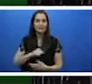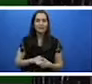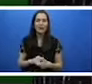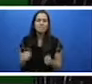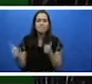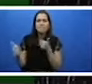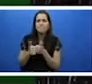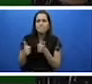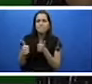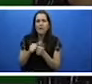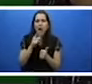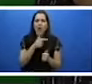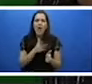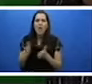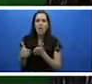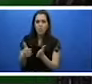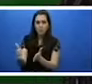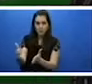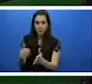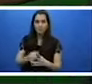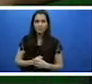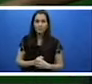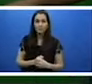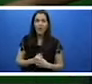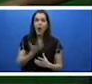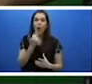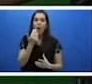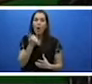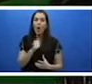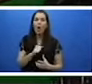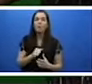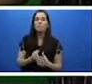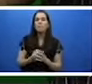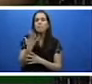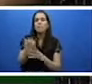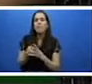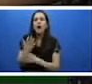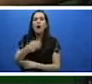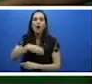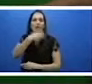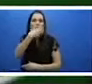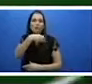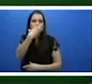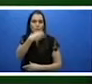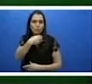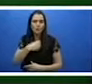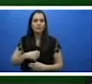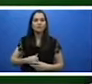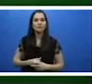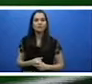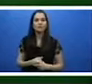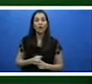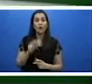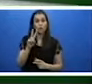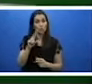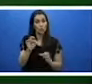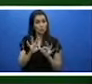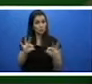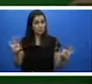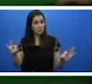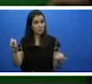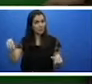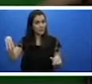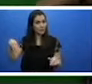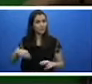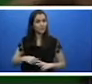a rios. A rios? Alimento? Plantas aquáticas e frutos. E mede aproximadamente uns dois metros. O lobo